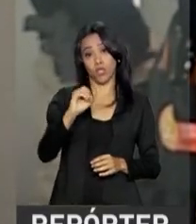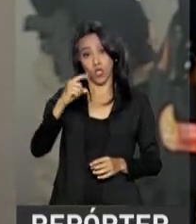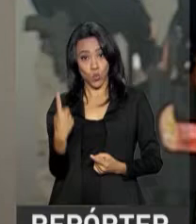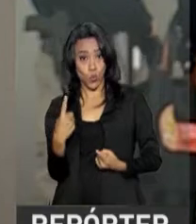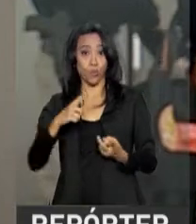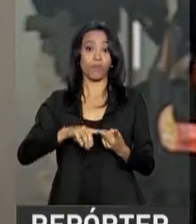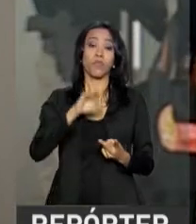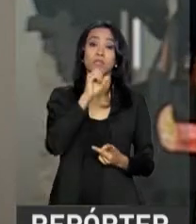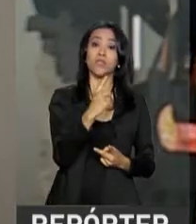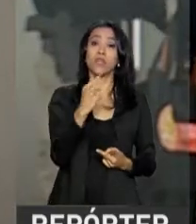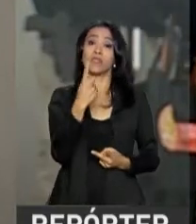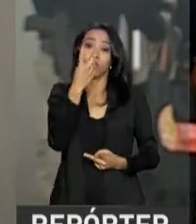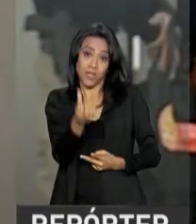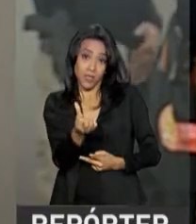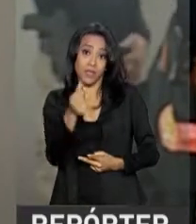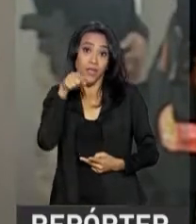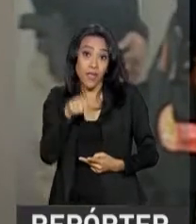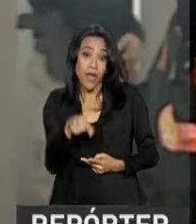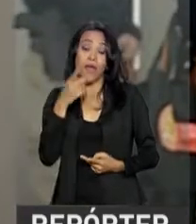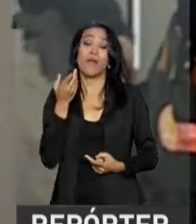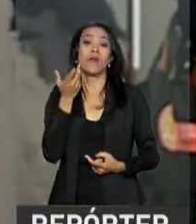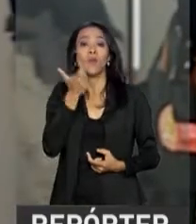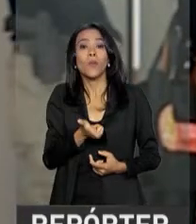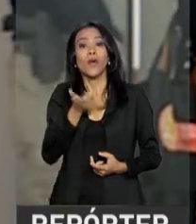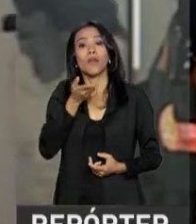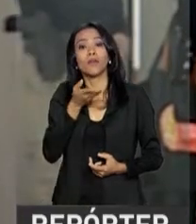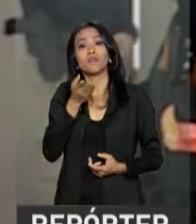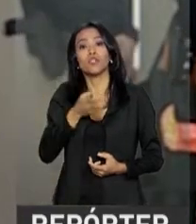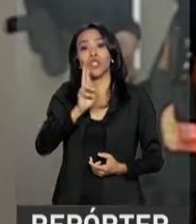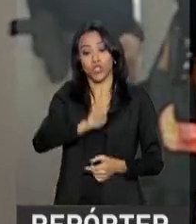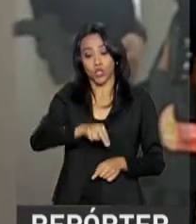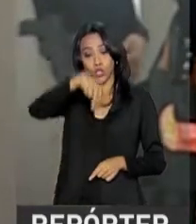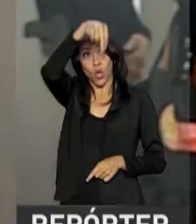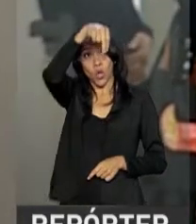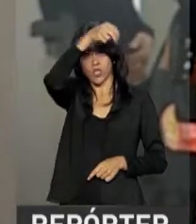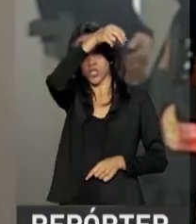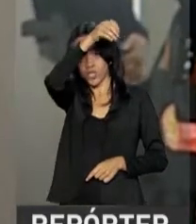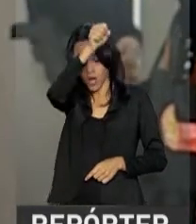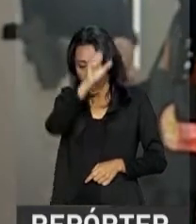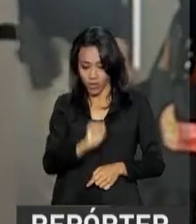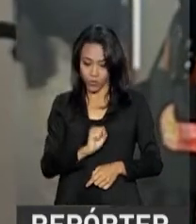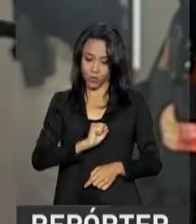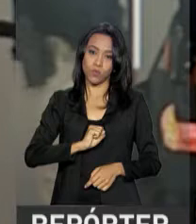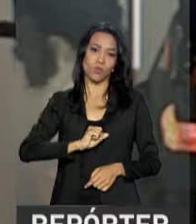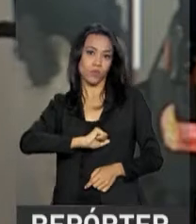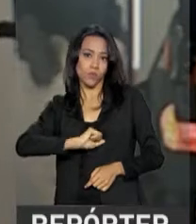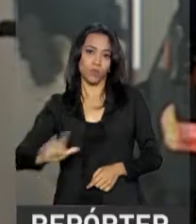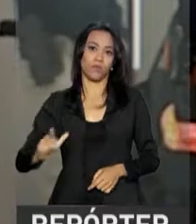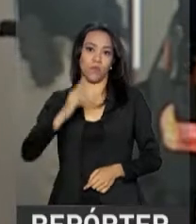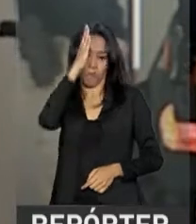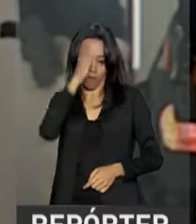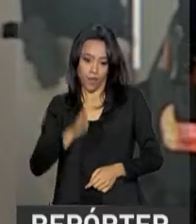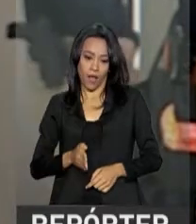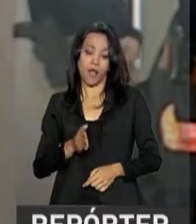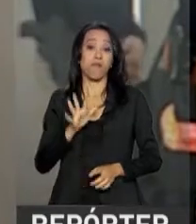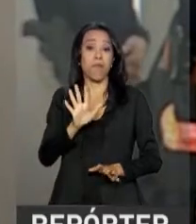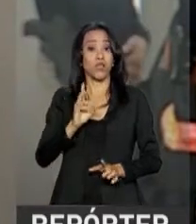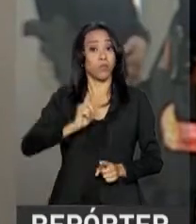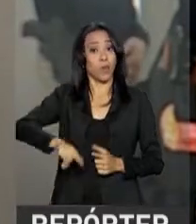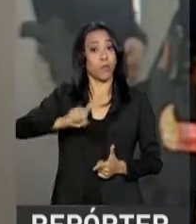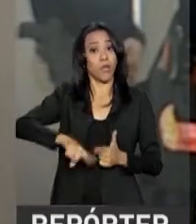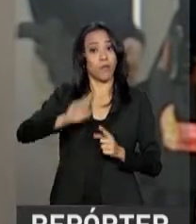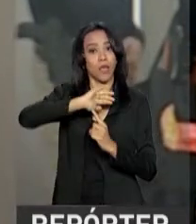116 que são estradas que cortam o brasil de norte a sul mas o problema da exploração sexual pode ser